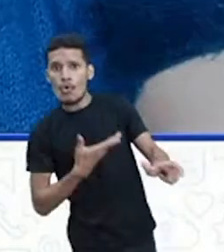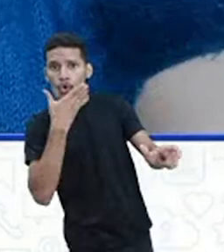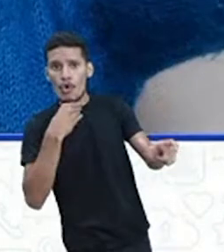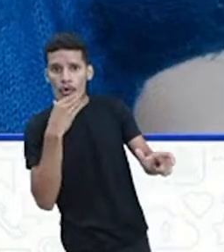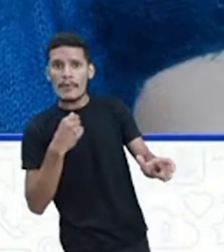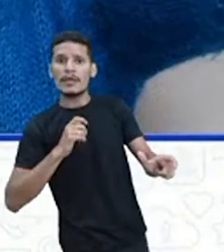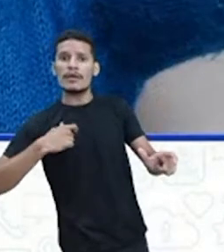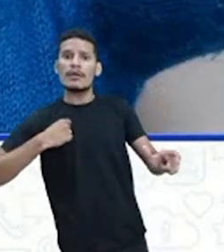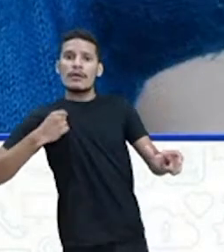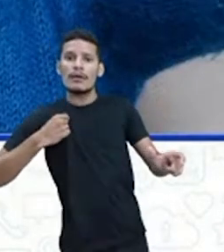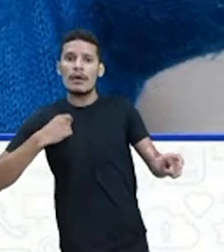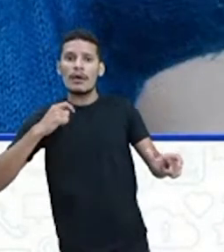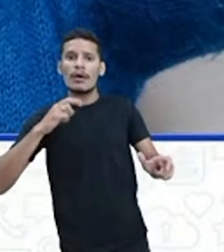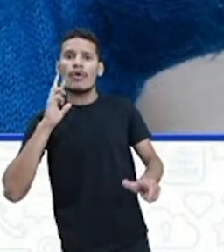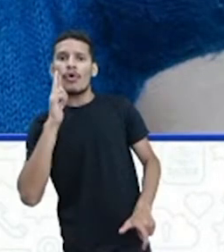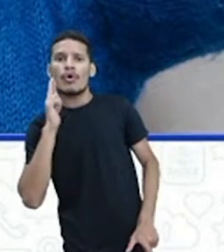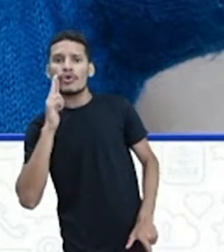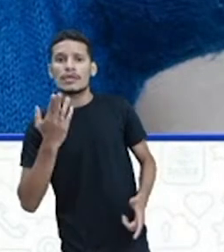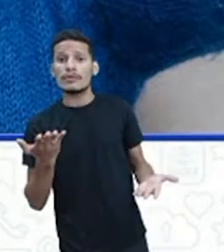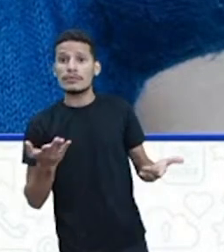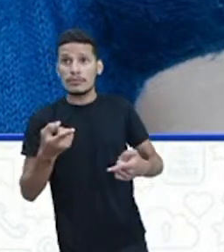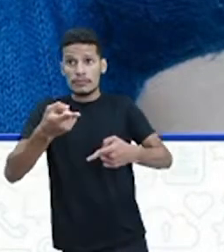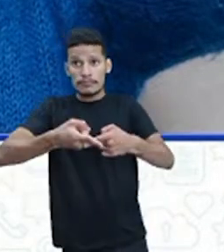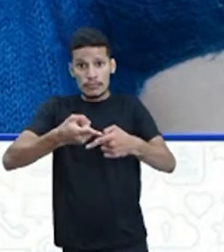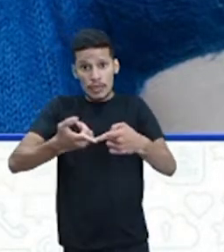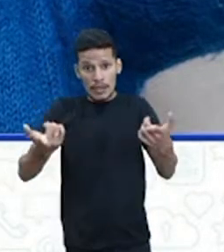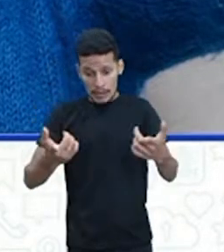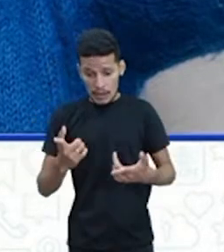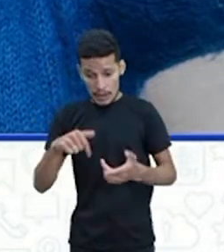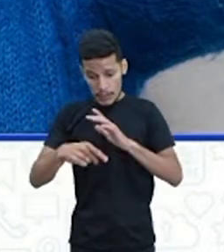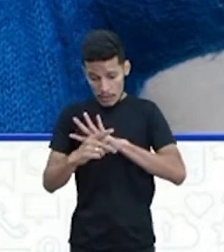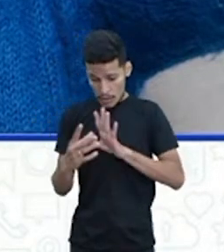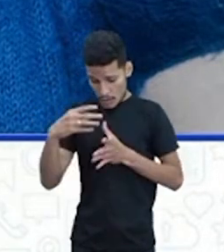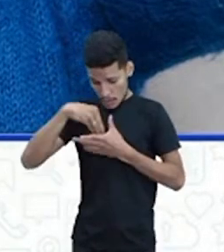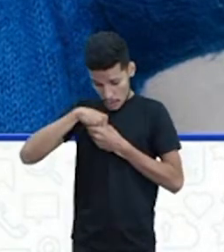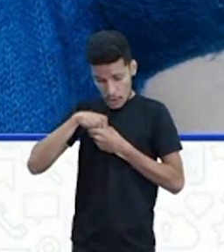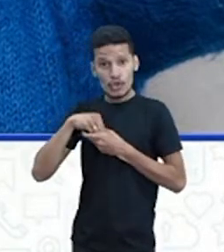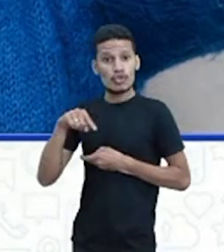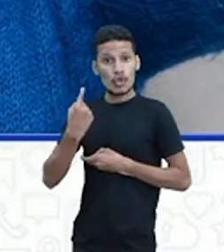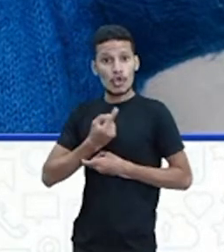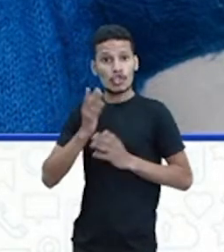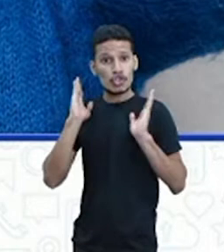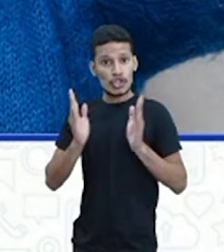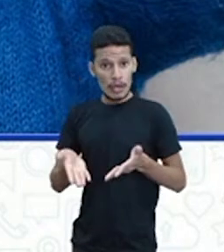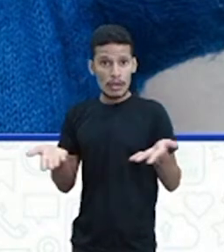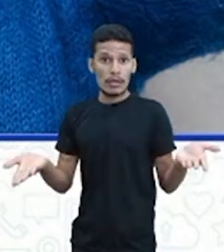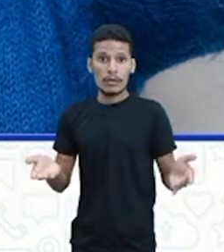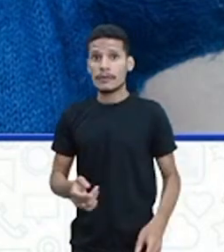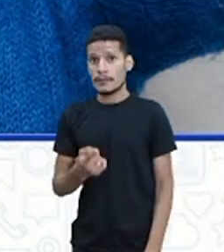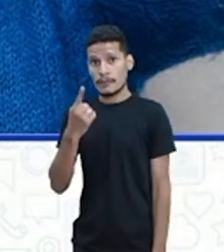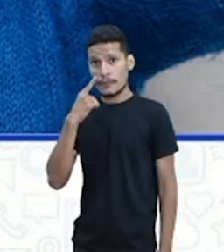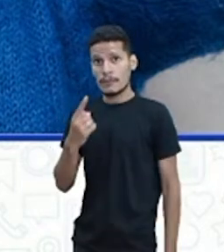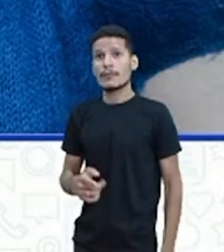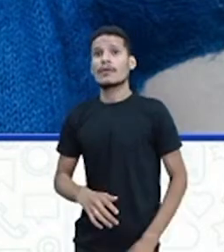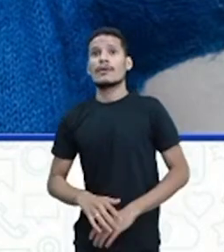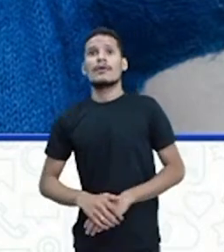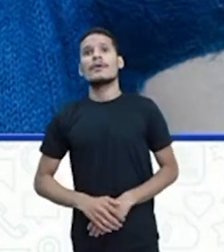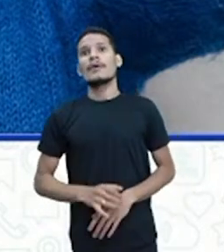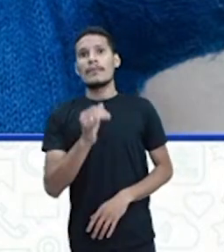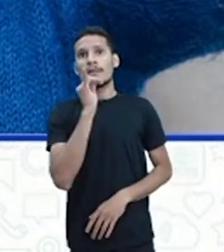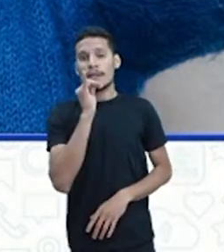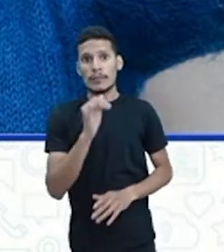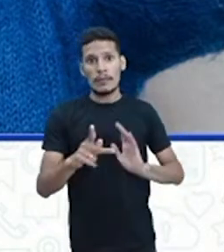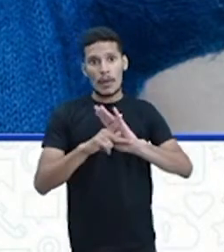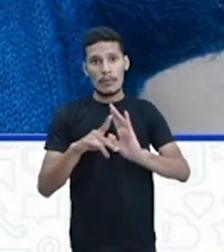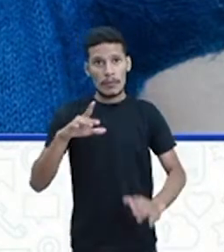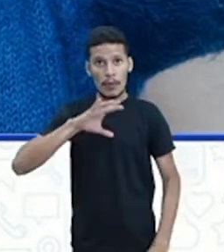são estereótipos que a gente internalizou, né? Então, alguns exemplos. Loiras burras, portugueses burros.